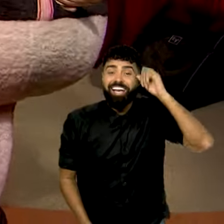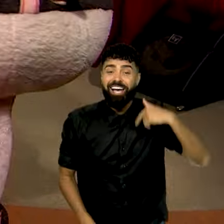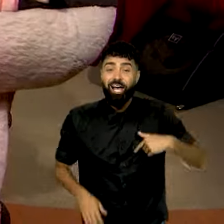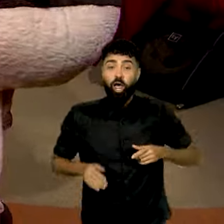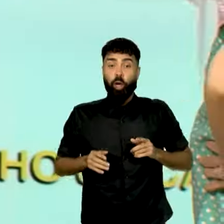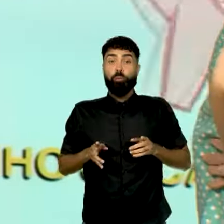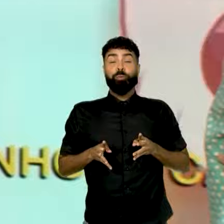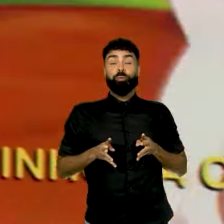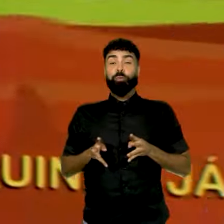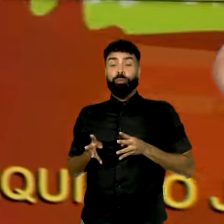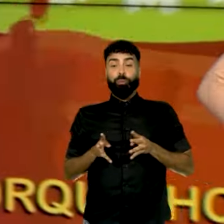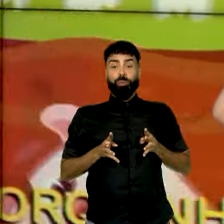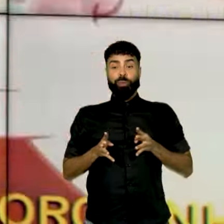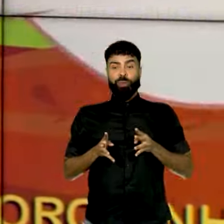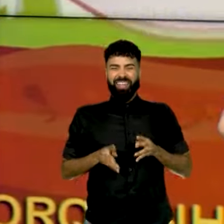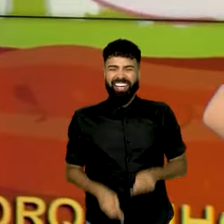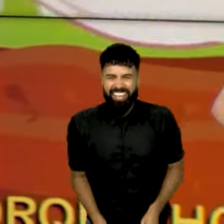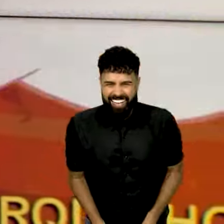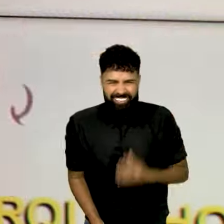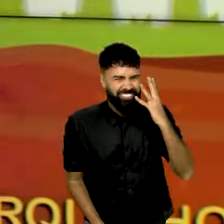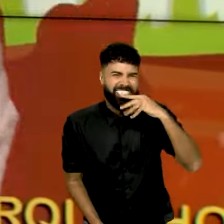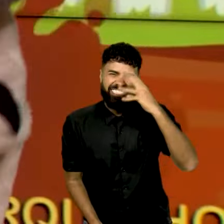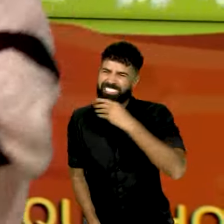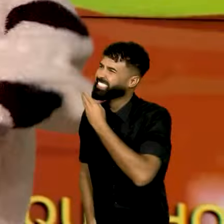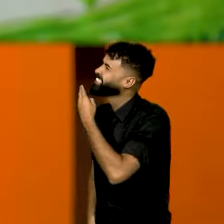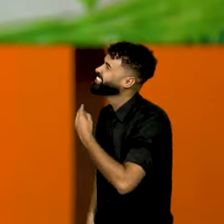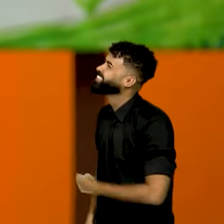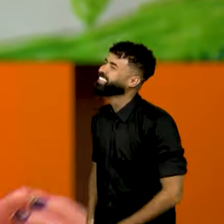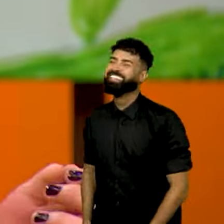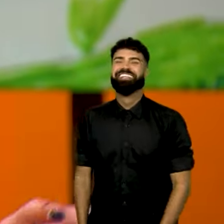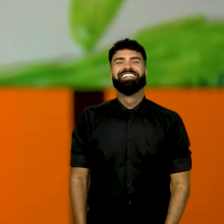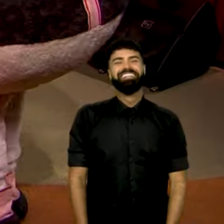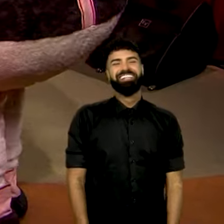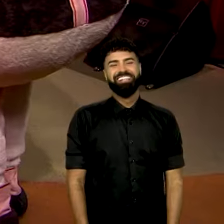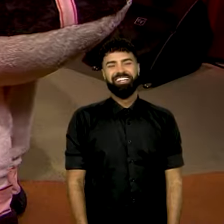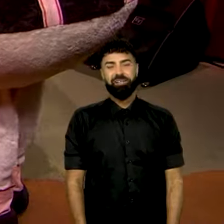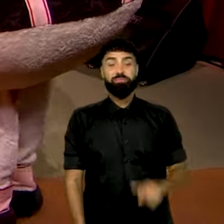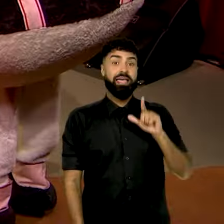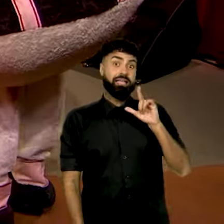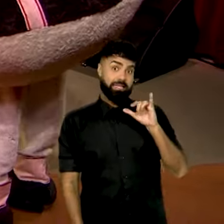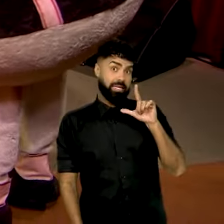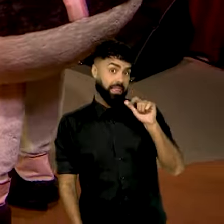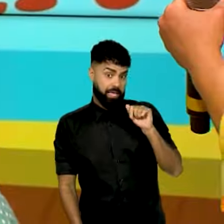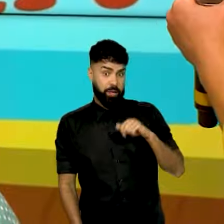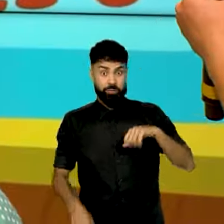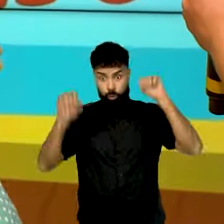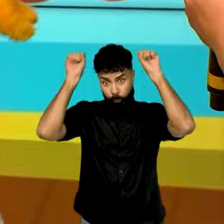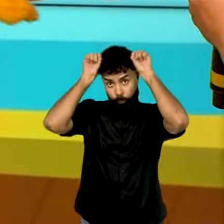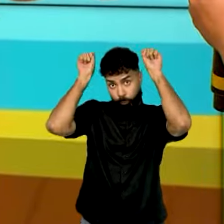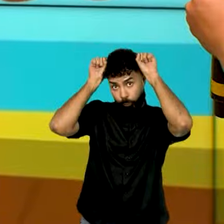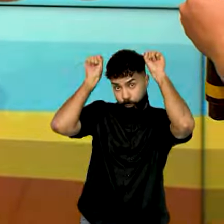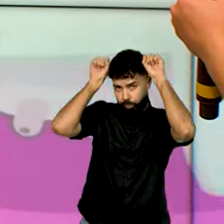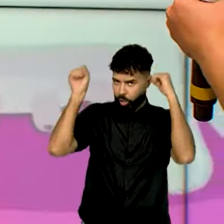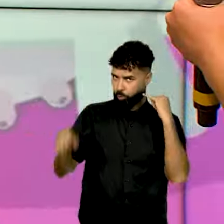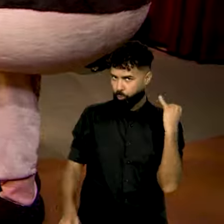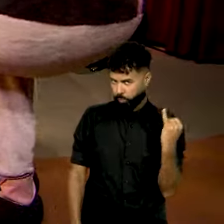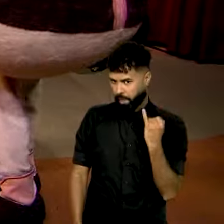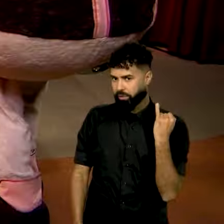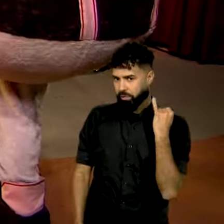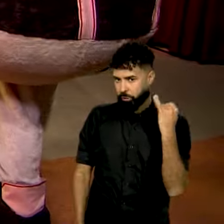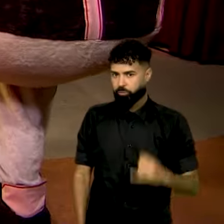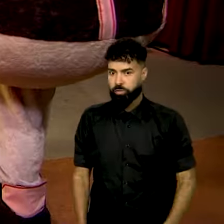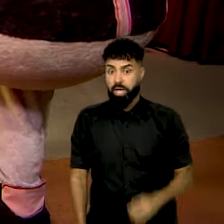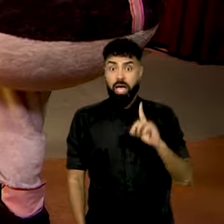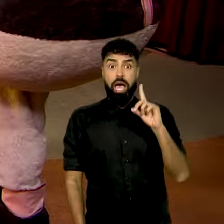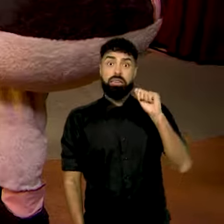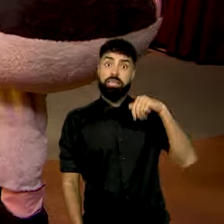tetinhas, gente! Olha as tetinhas da vaquinha, coisa mais bonitinha, gente! A Lila, importantésima. E esse é o Dan.